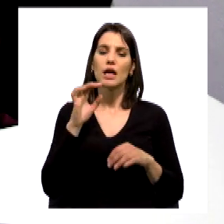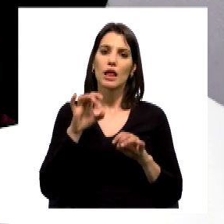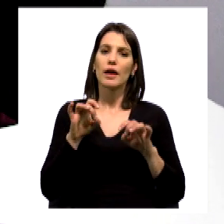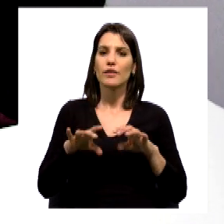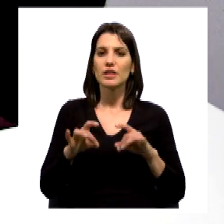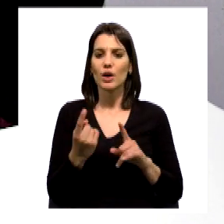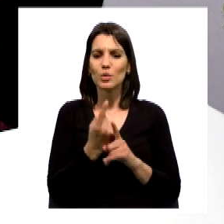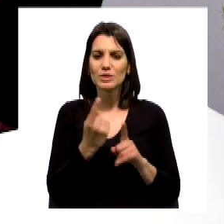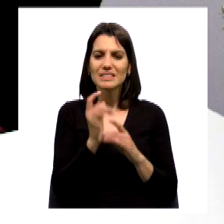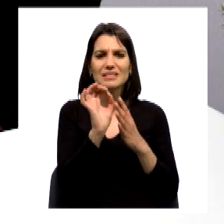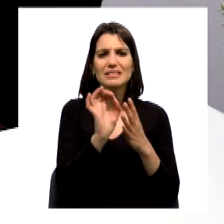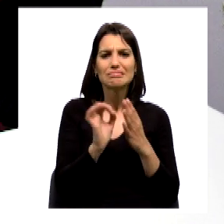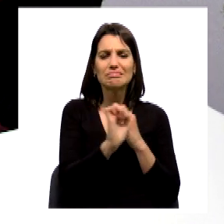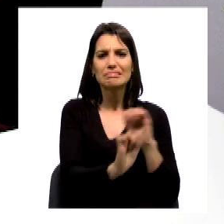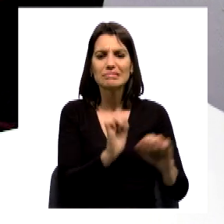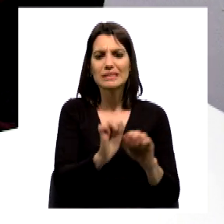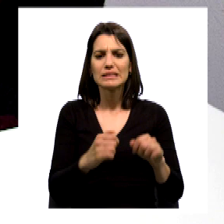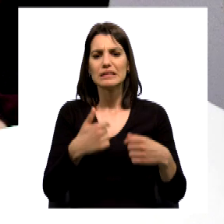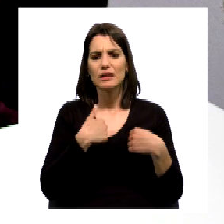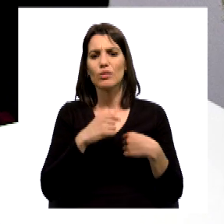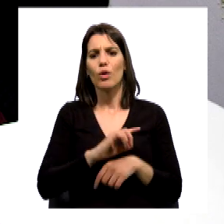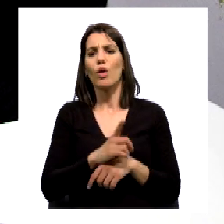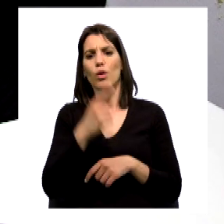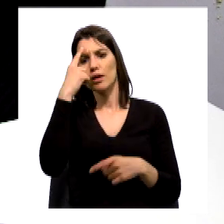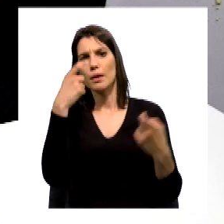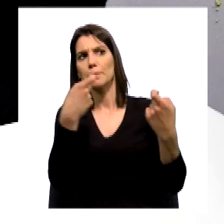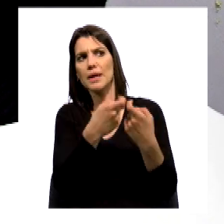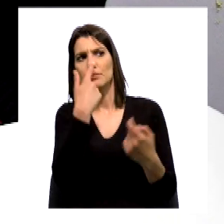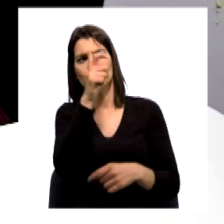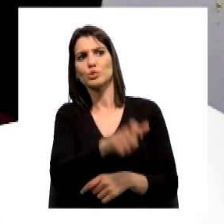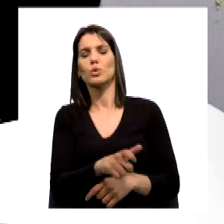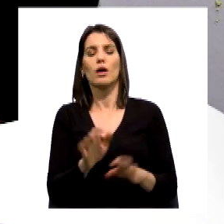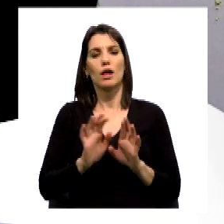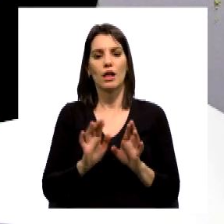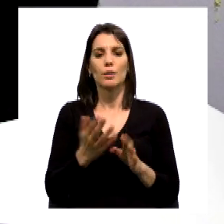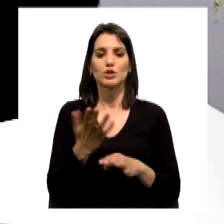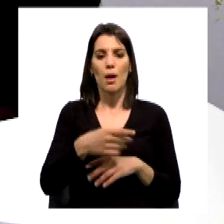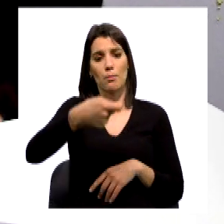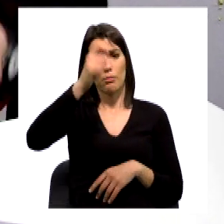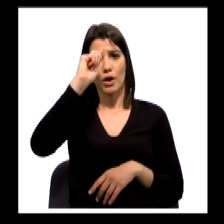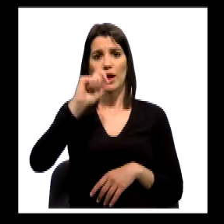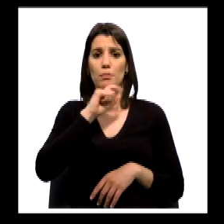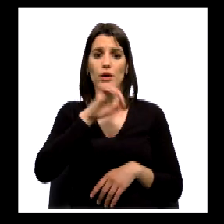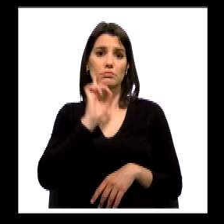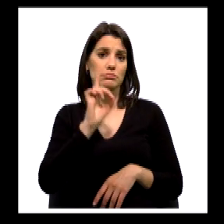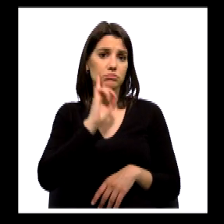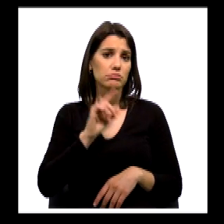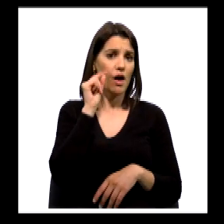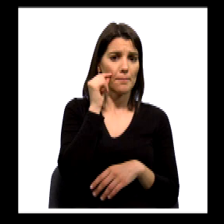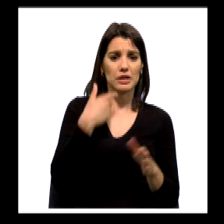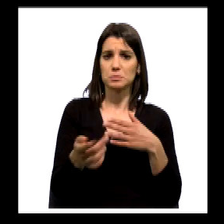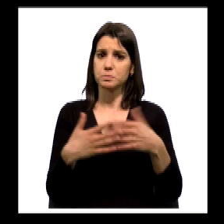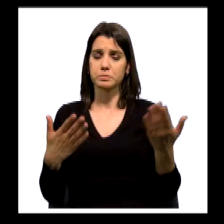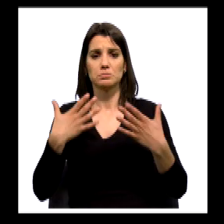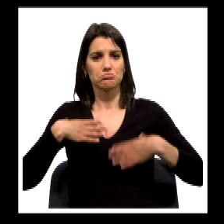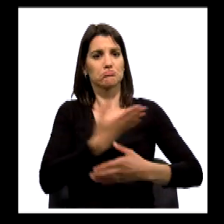Tentámos não usar peças muito específicas, que não consigas associar imediatamente a um tipo de pessoa. Portanto, o boné pode ser usado por uma